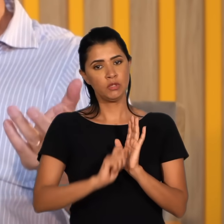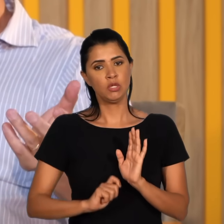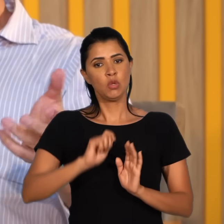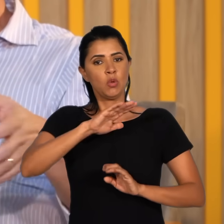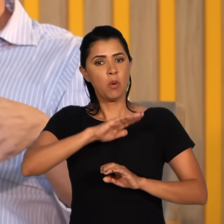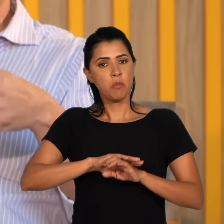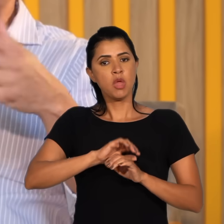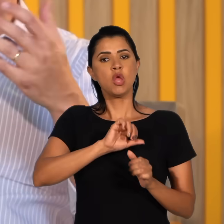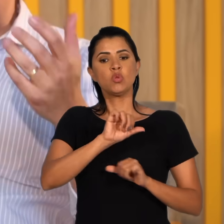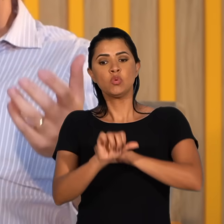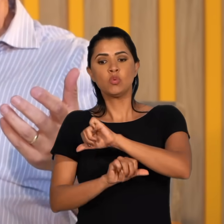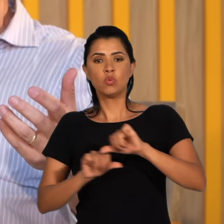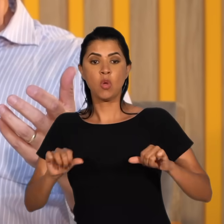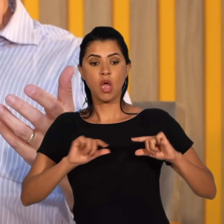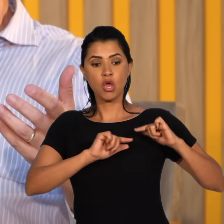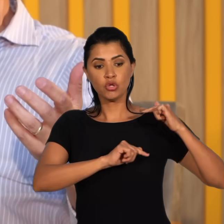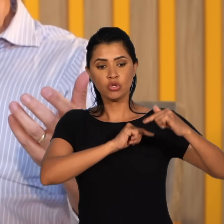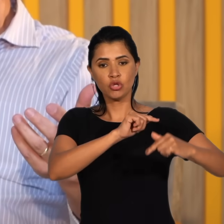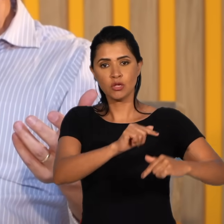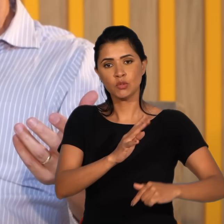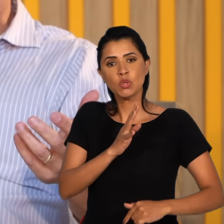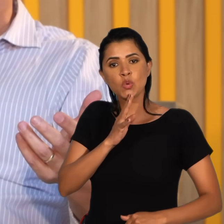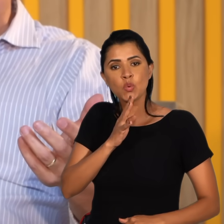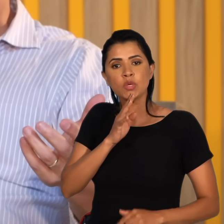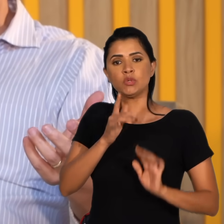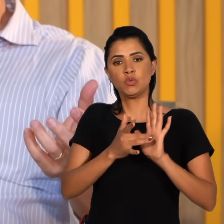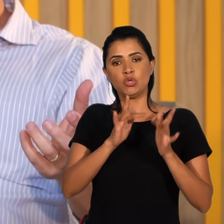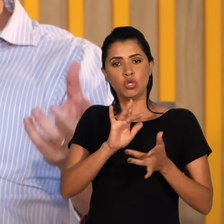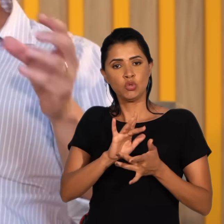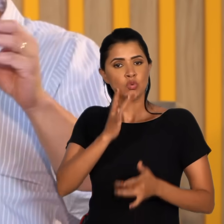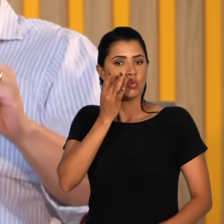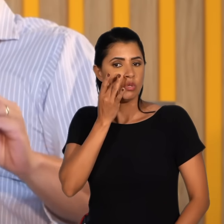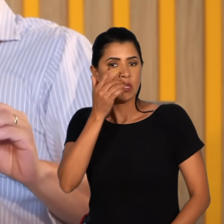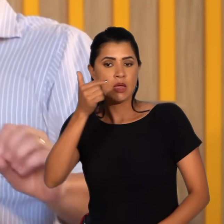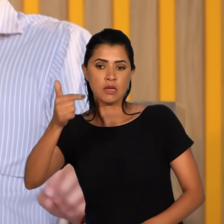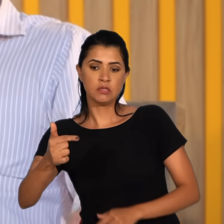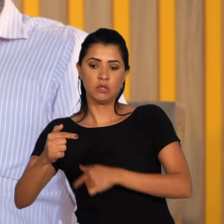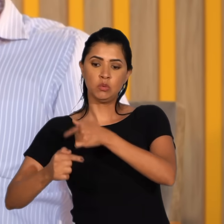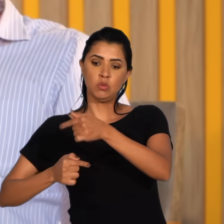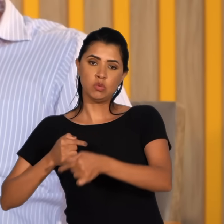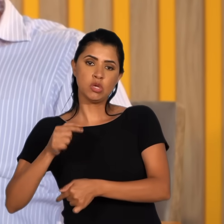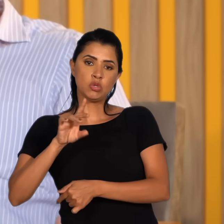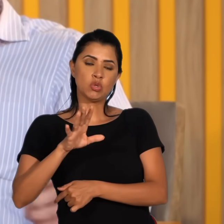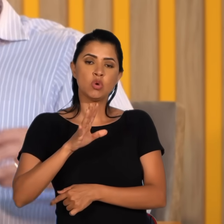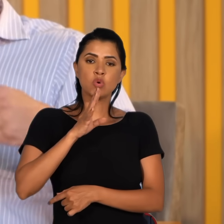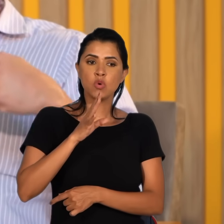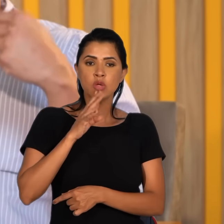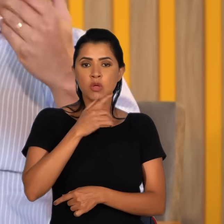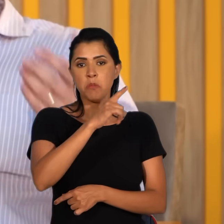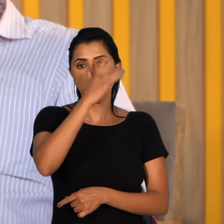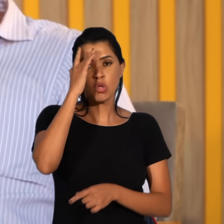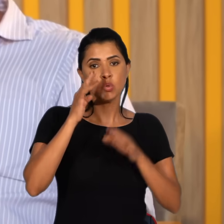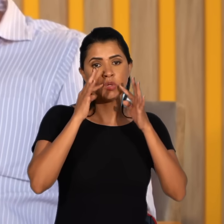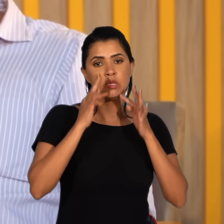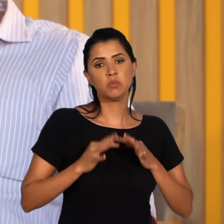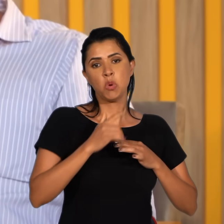de transição entre a geração que conheceu Jesus pessoalmente e a segunda geração que só conheceu por intermédio